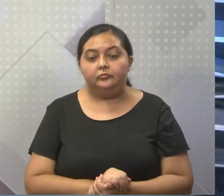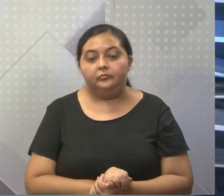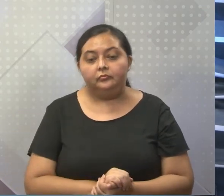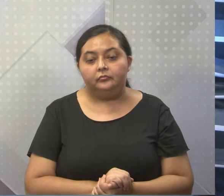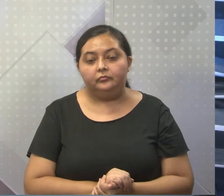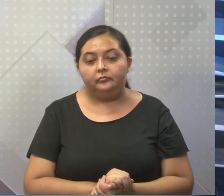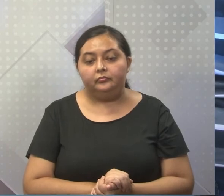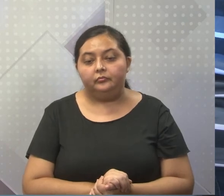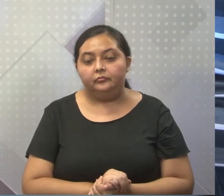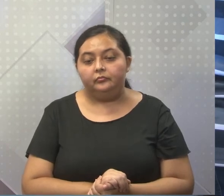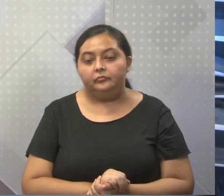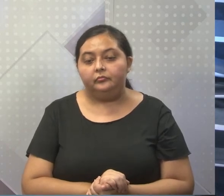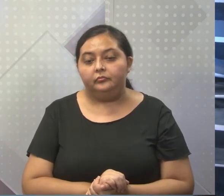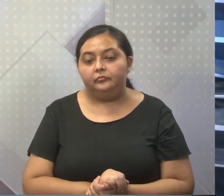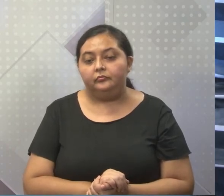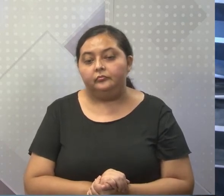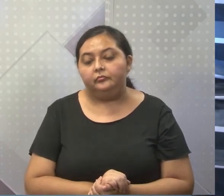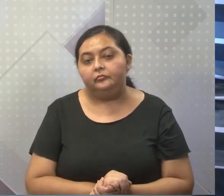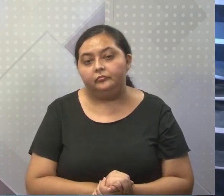0,05.